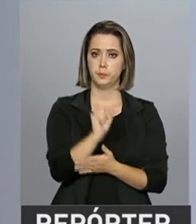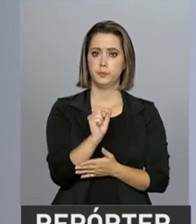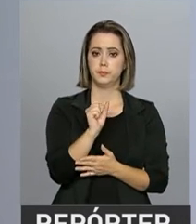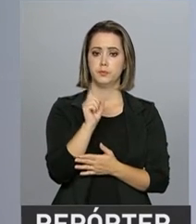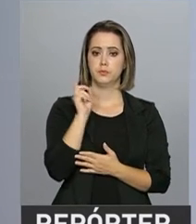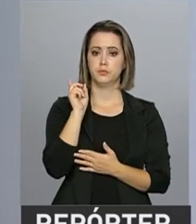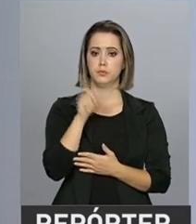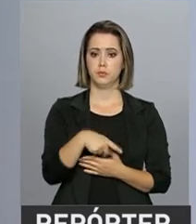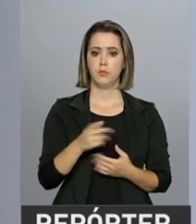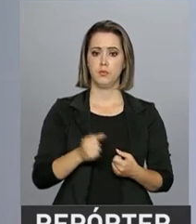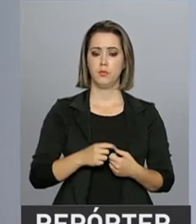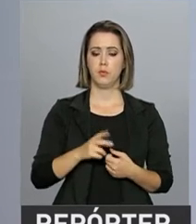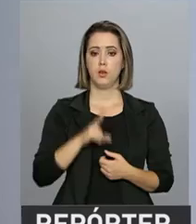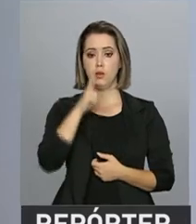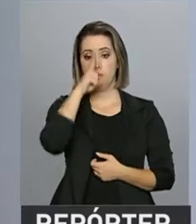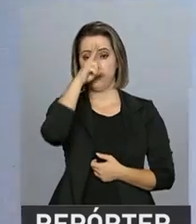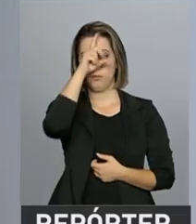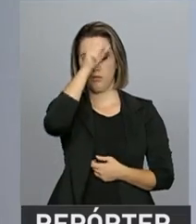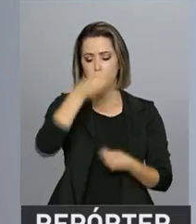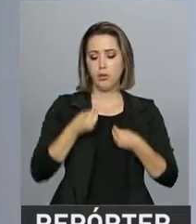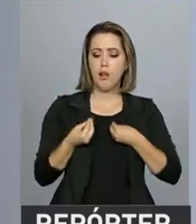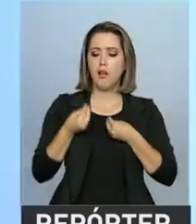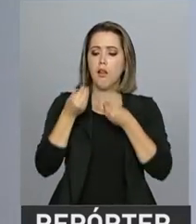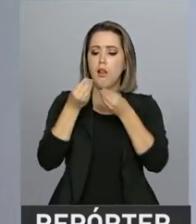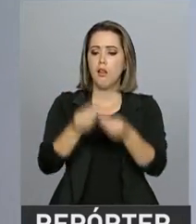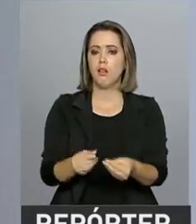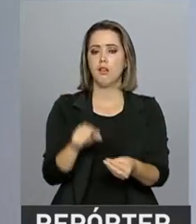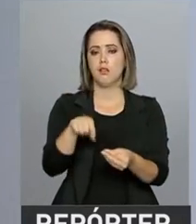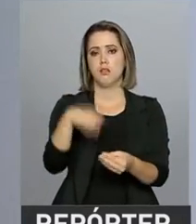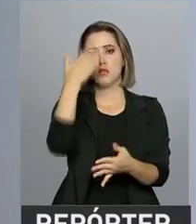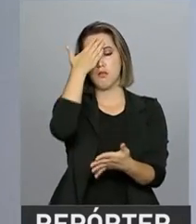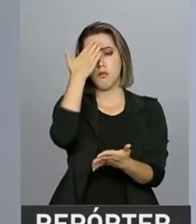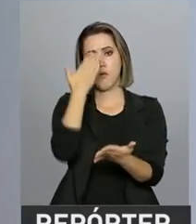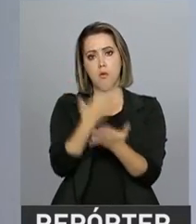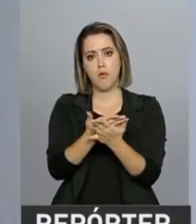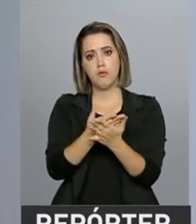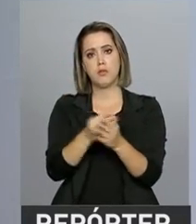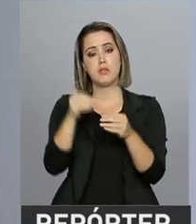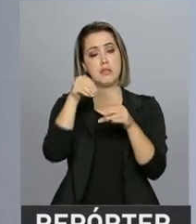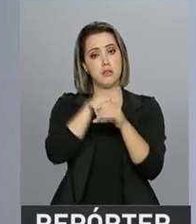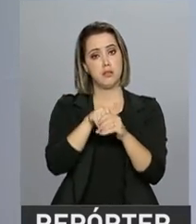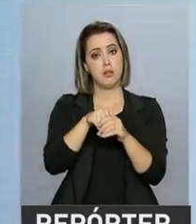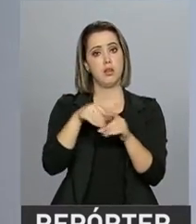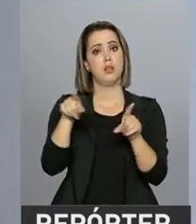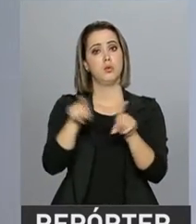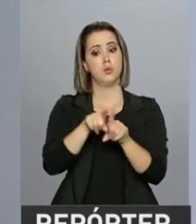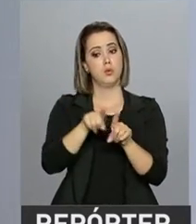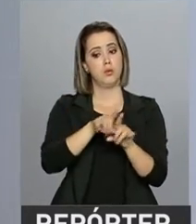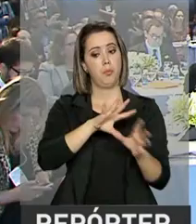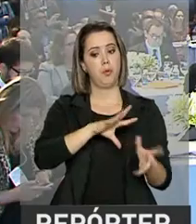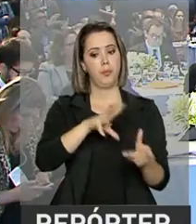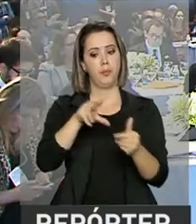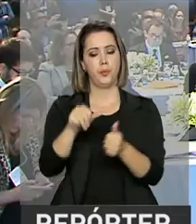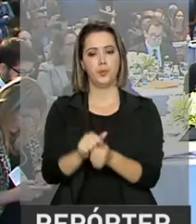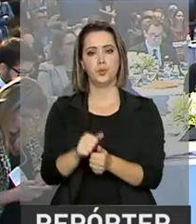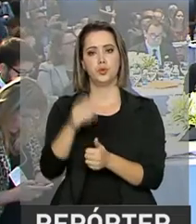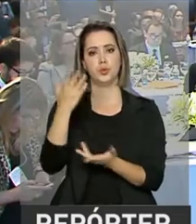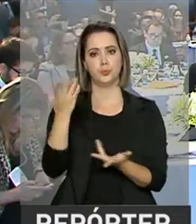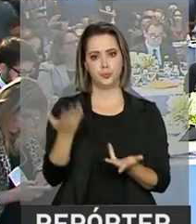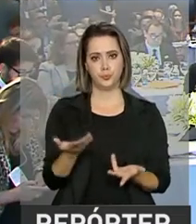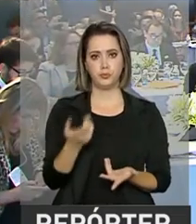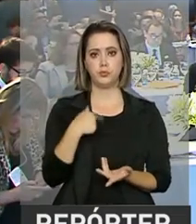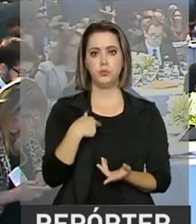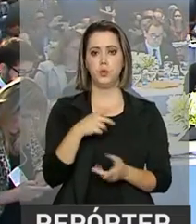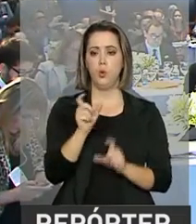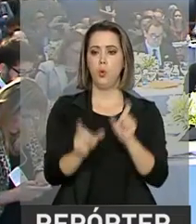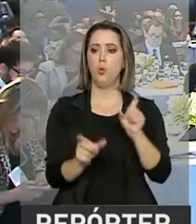ele fortalece a confiança interna e a confiança externa. Para os